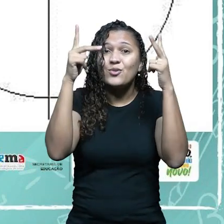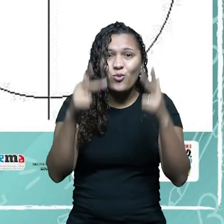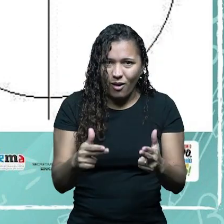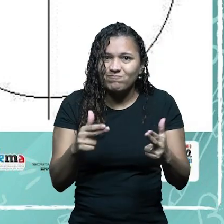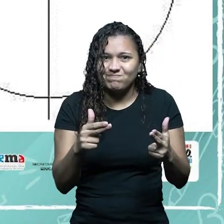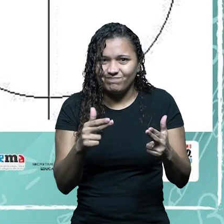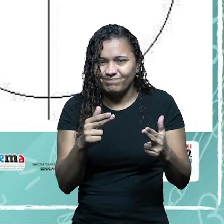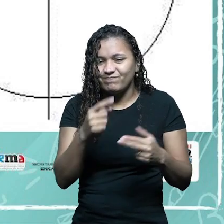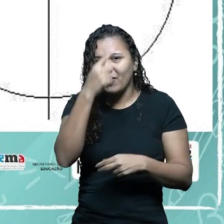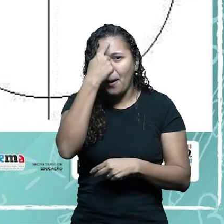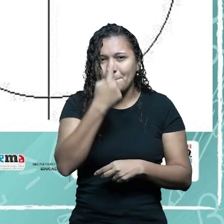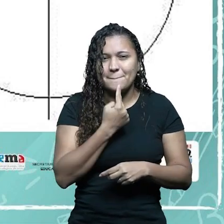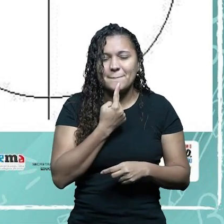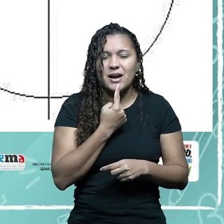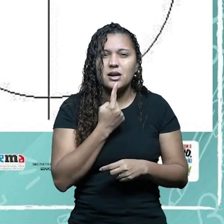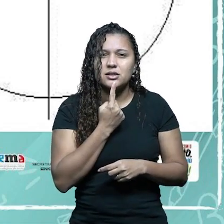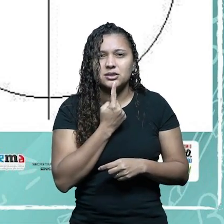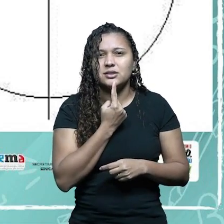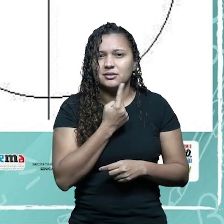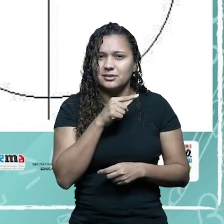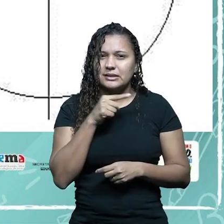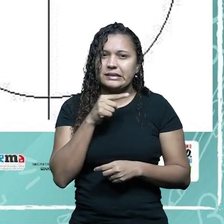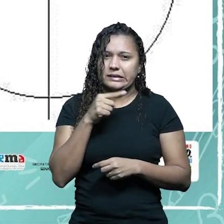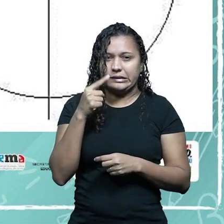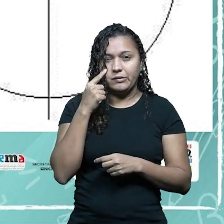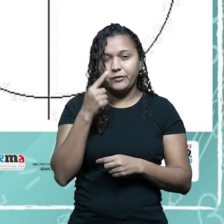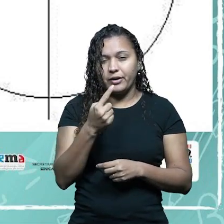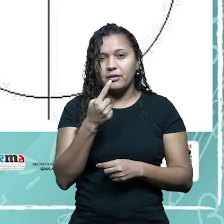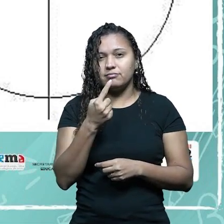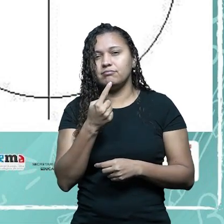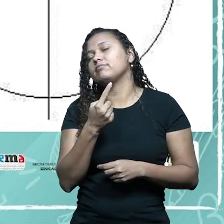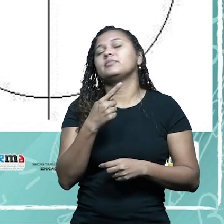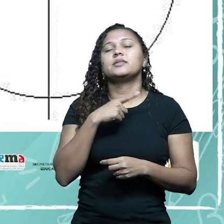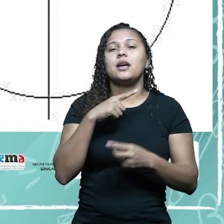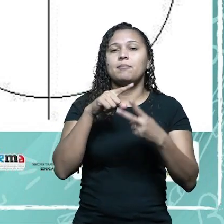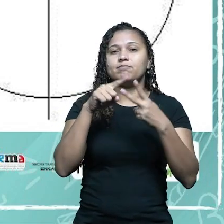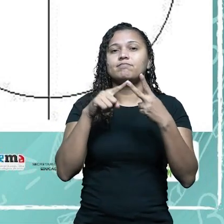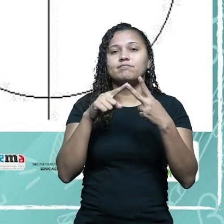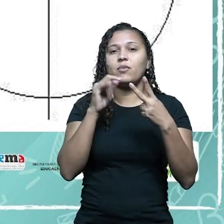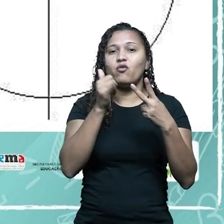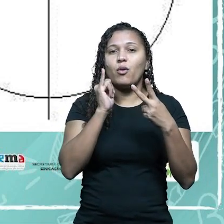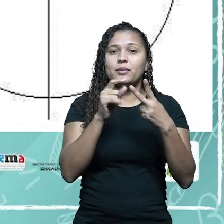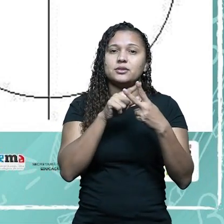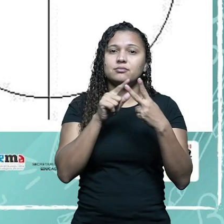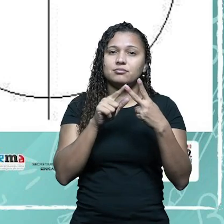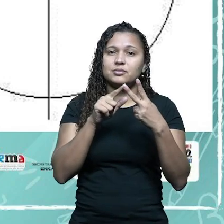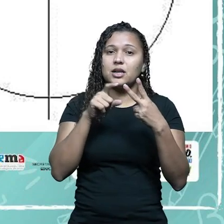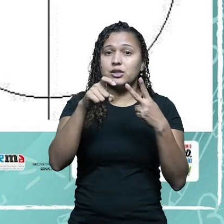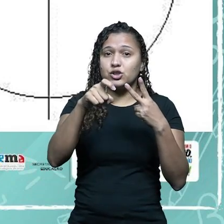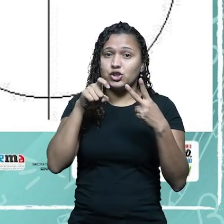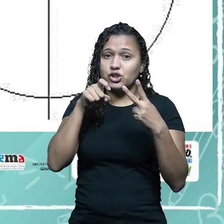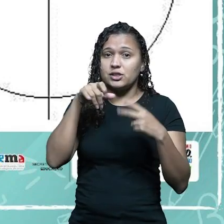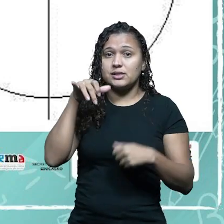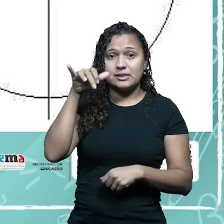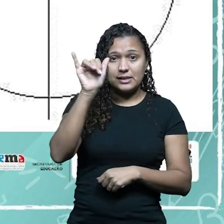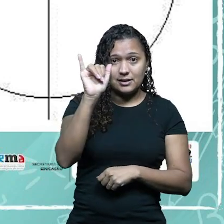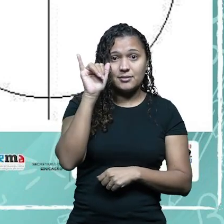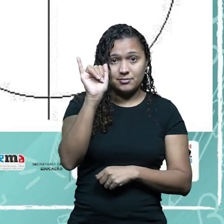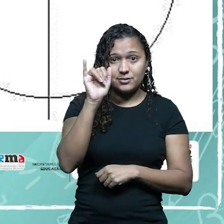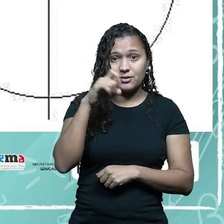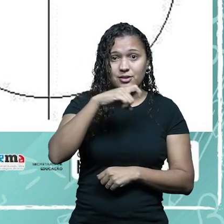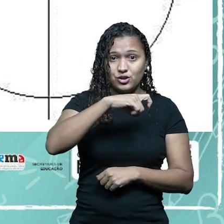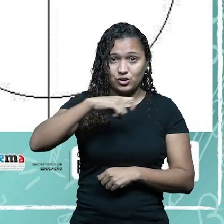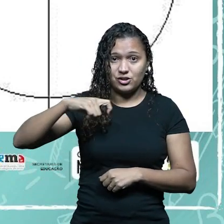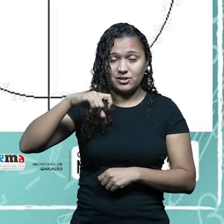Na imagem que acompanha aqui o slide, que você pode ver, terá essas duas informações. Os eixos x e y das